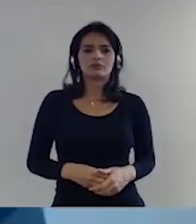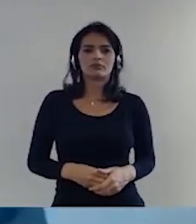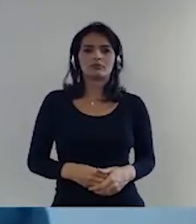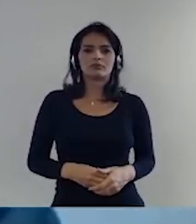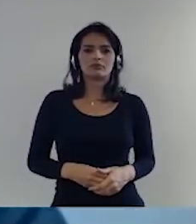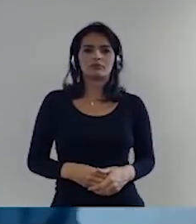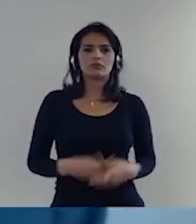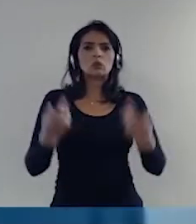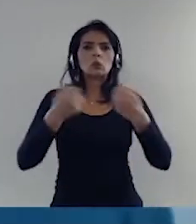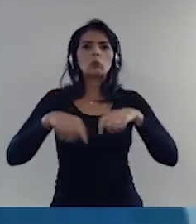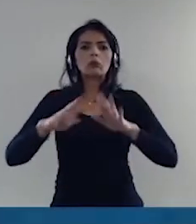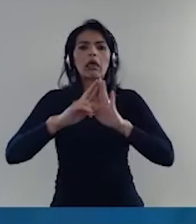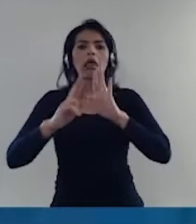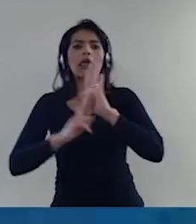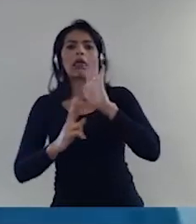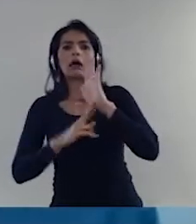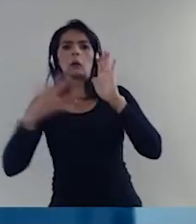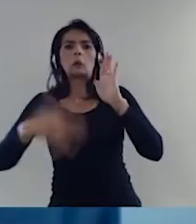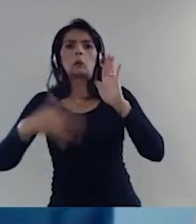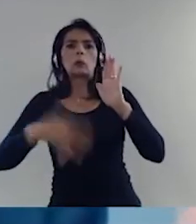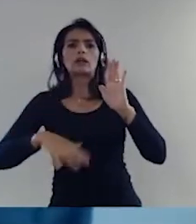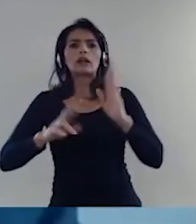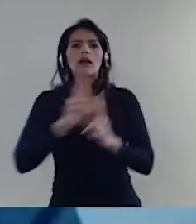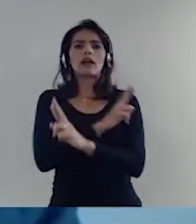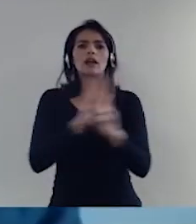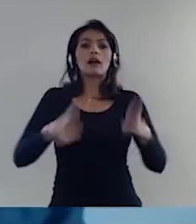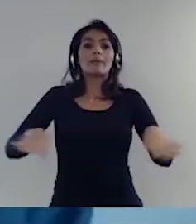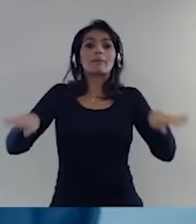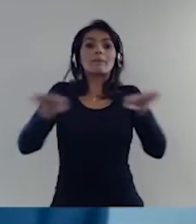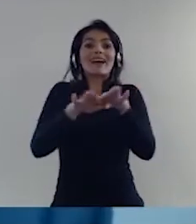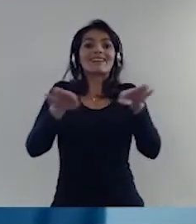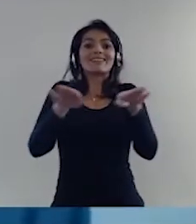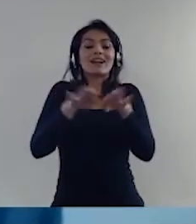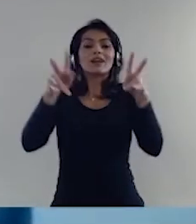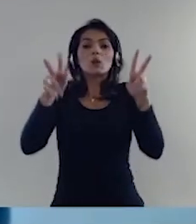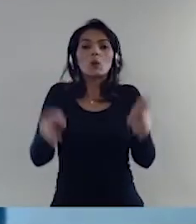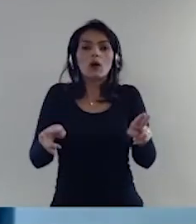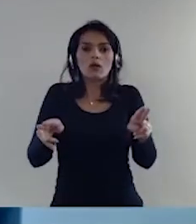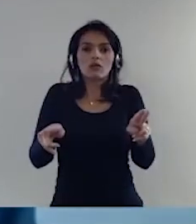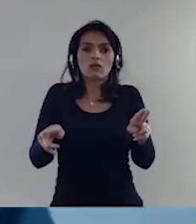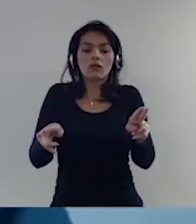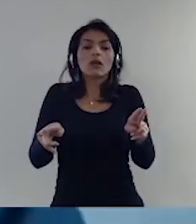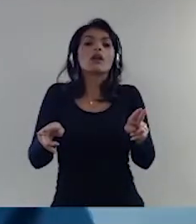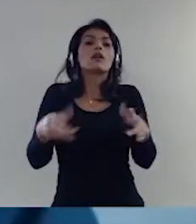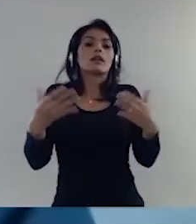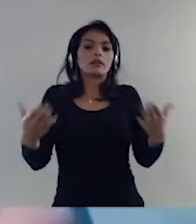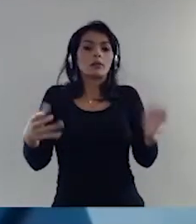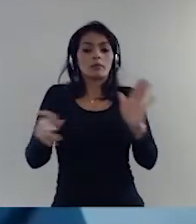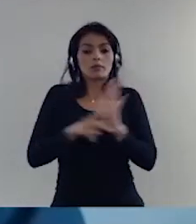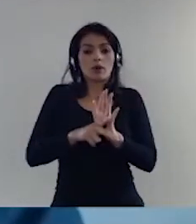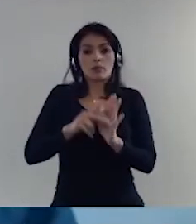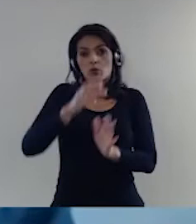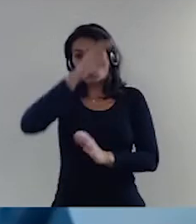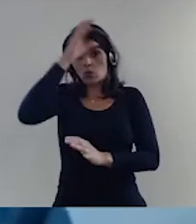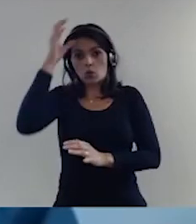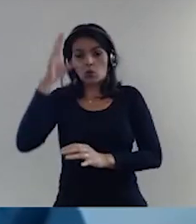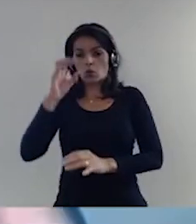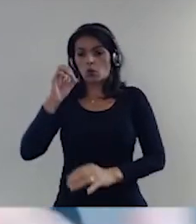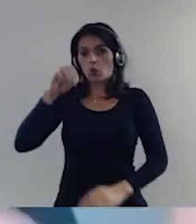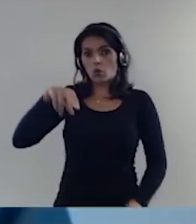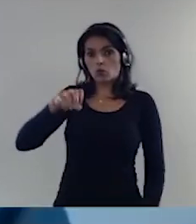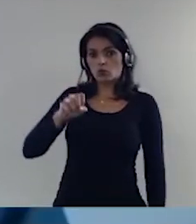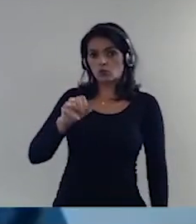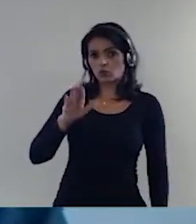menos requisitos do que nas relações paritárias, não há a menor dúvida disso, quanto o próprio consumidor